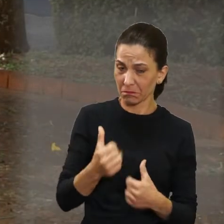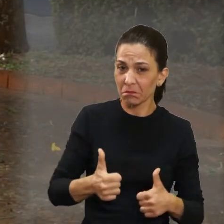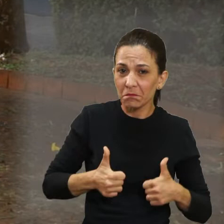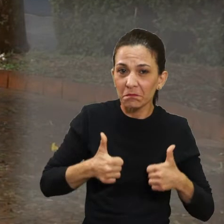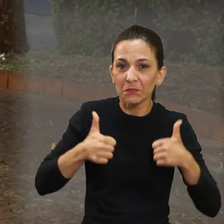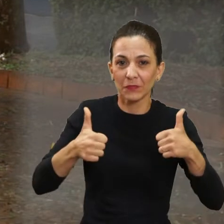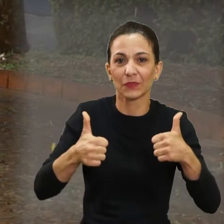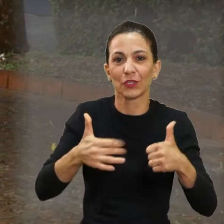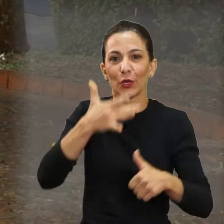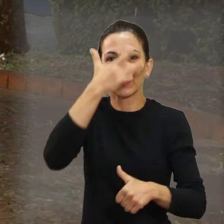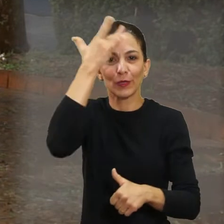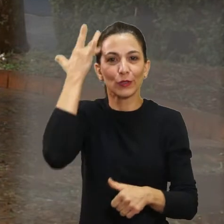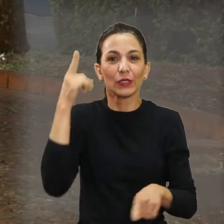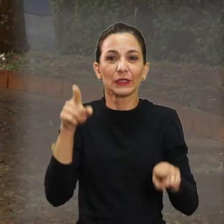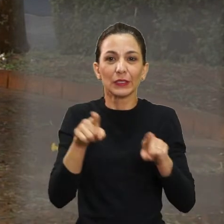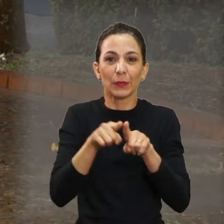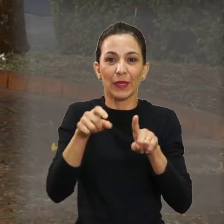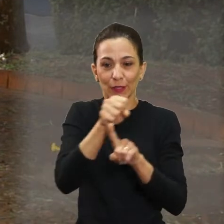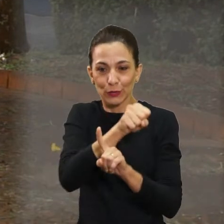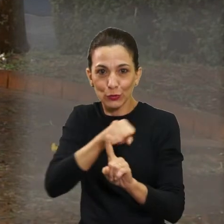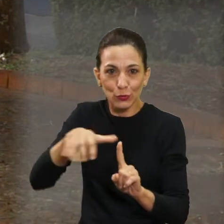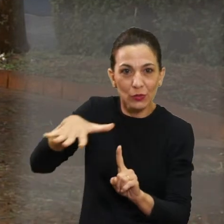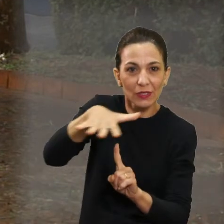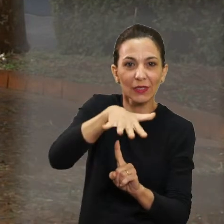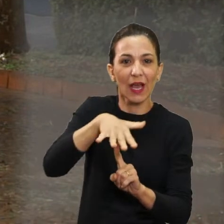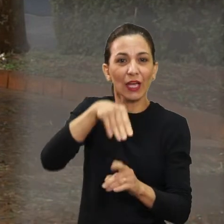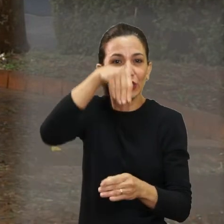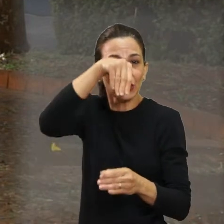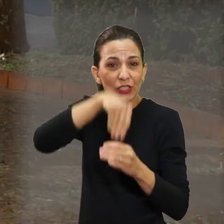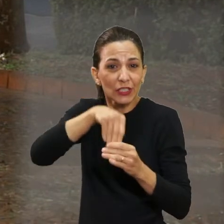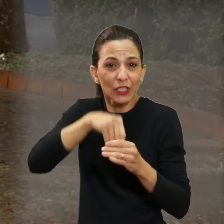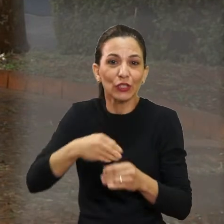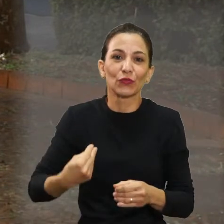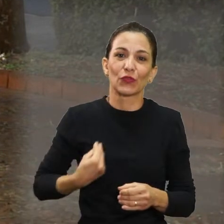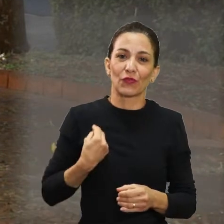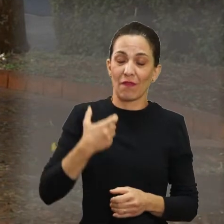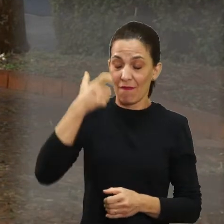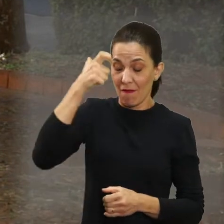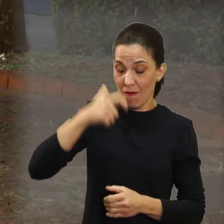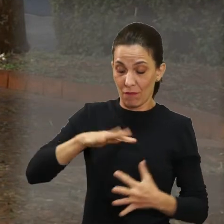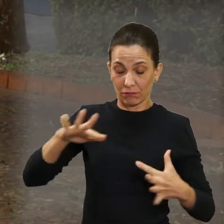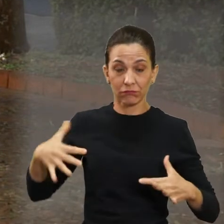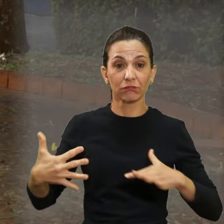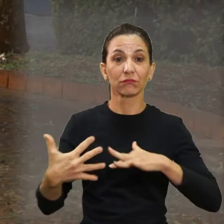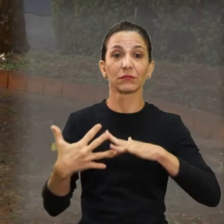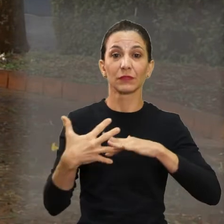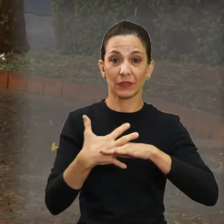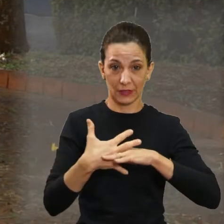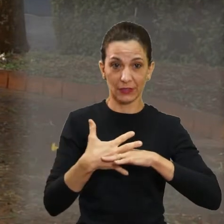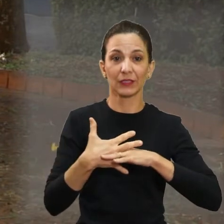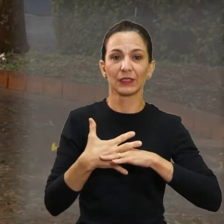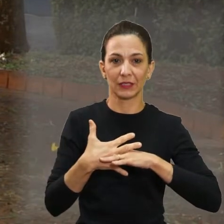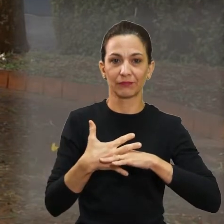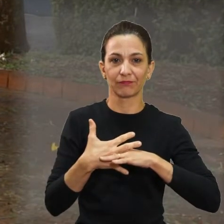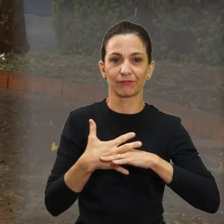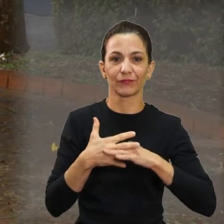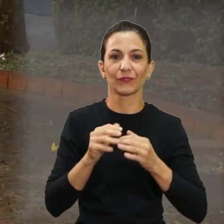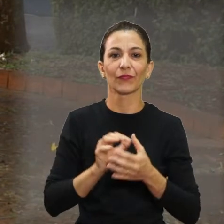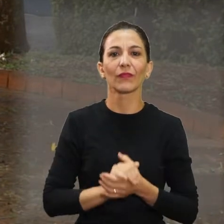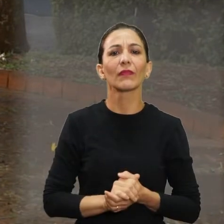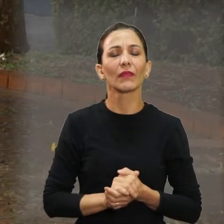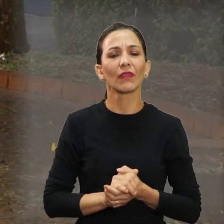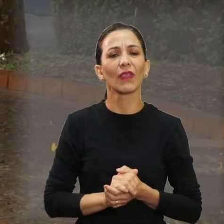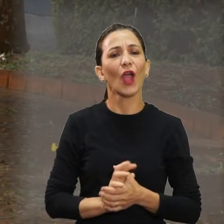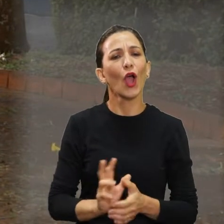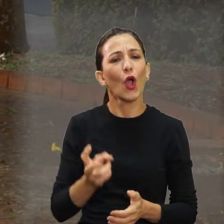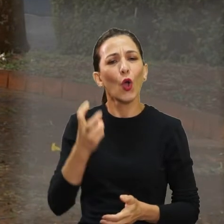isso teve uma importância muito grande na minha formação como pessoa e como pessoas da sociedade mesmo, né?